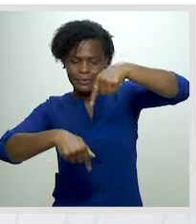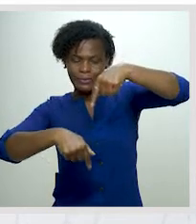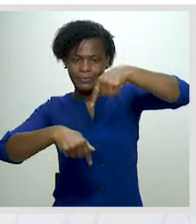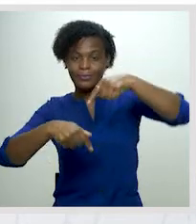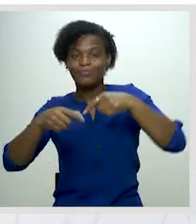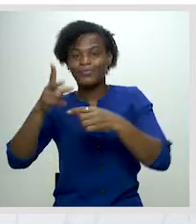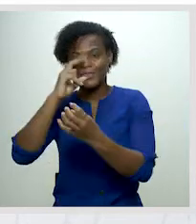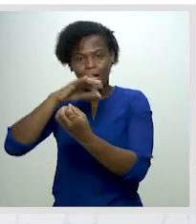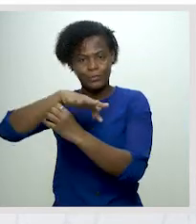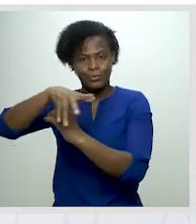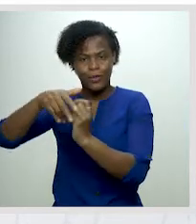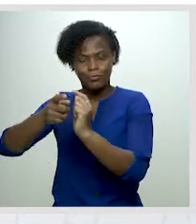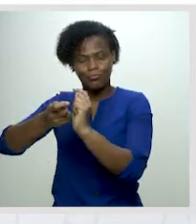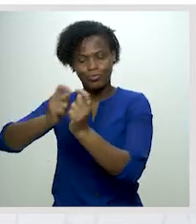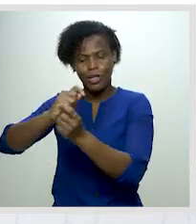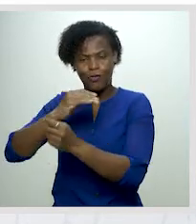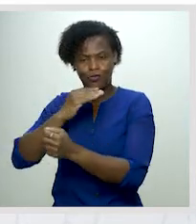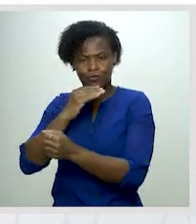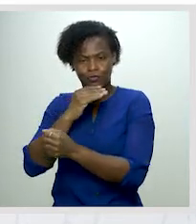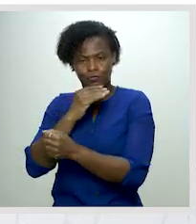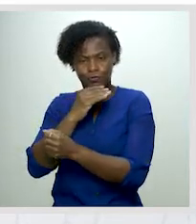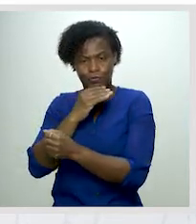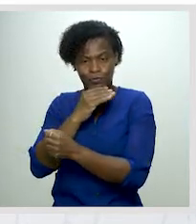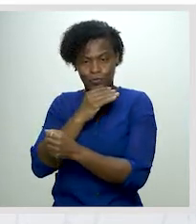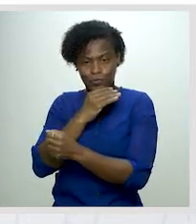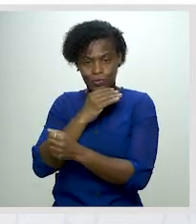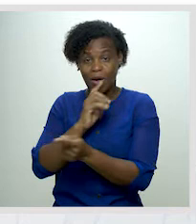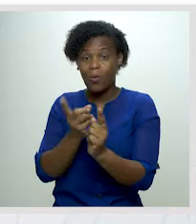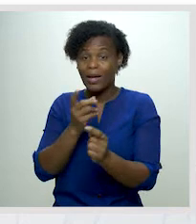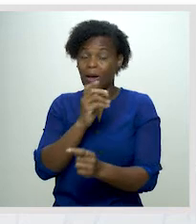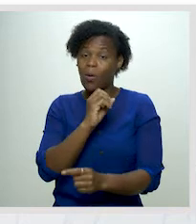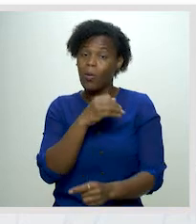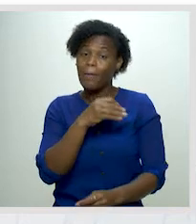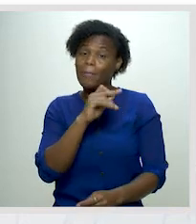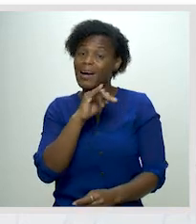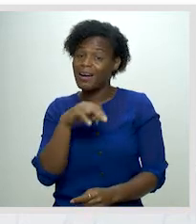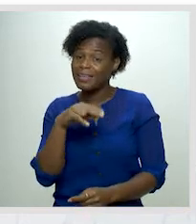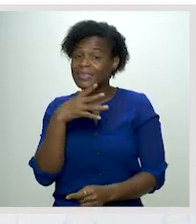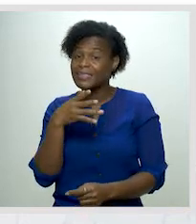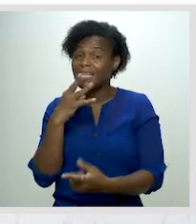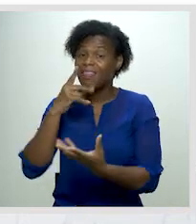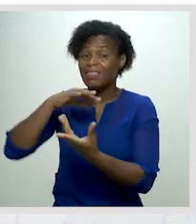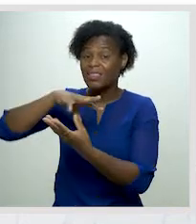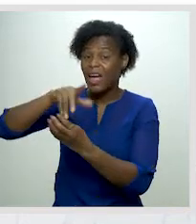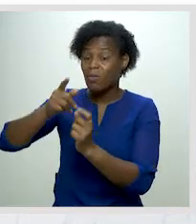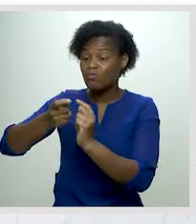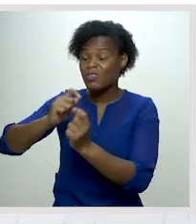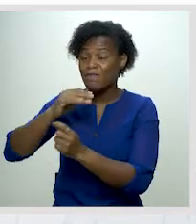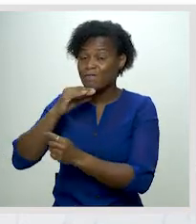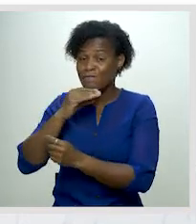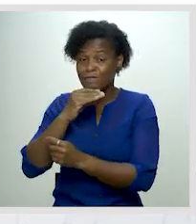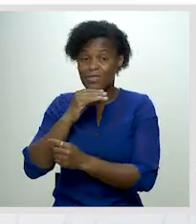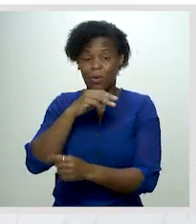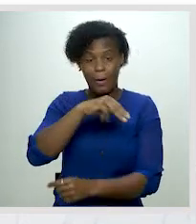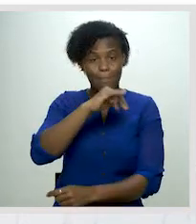de arrefecimento, que, Oparin tinha dito, a Terra arrefeceu. E